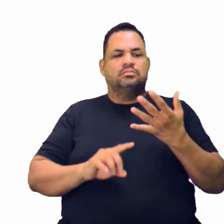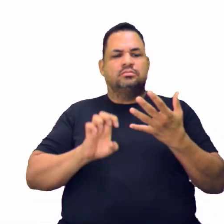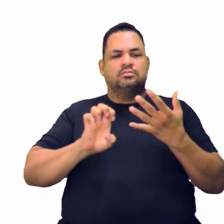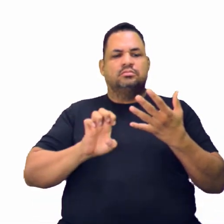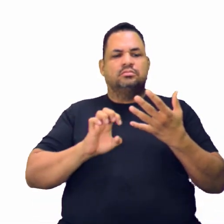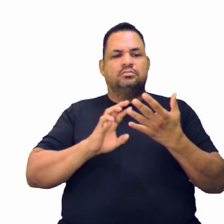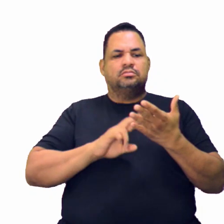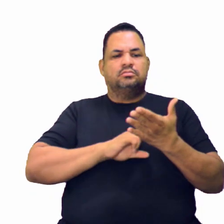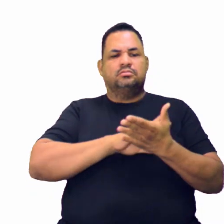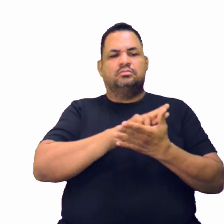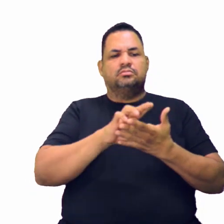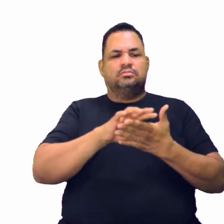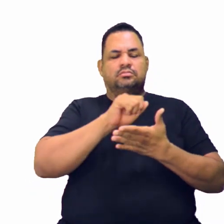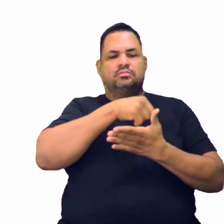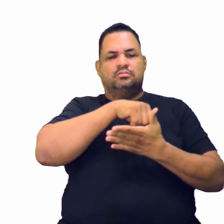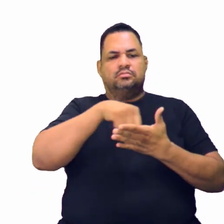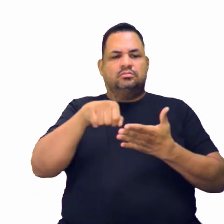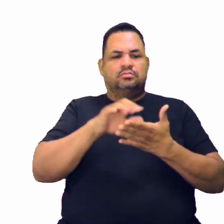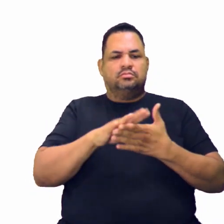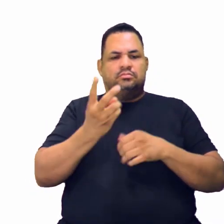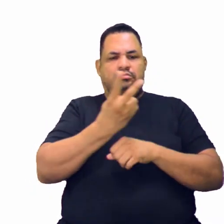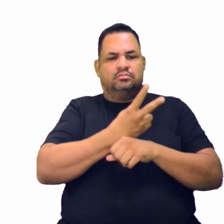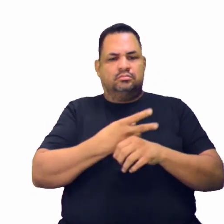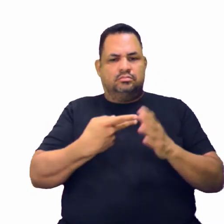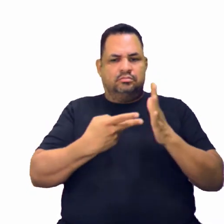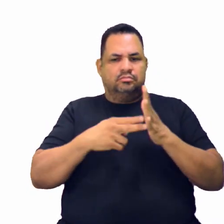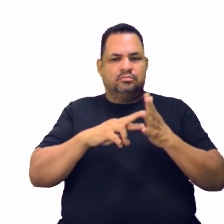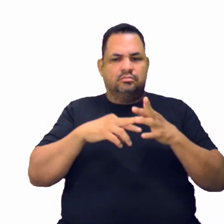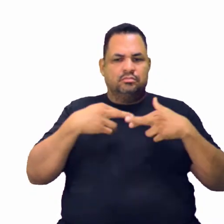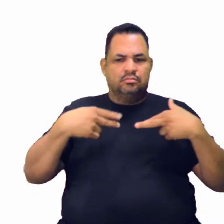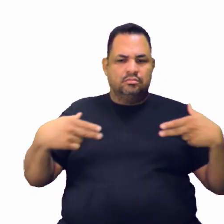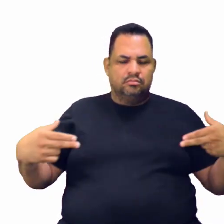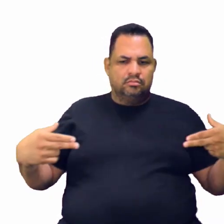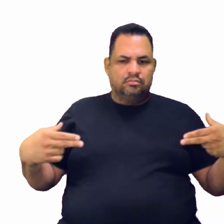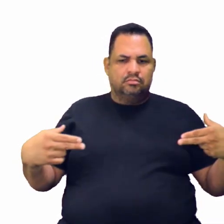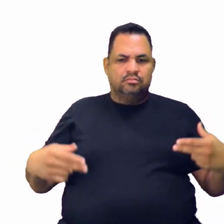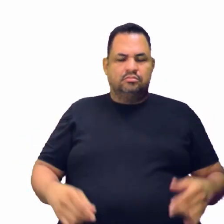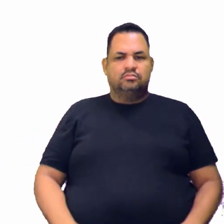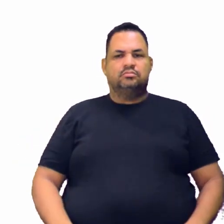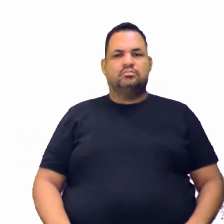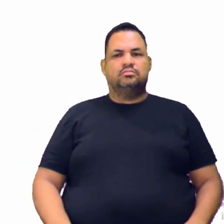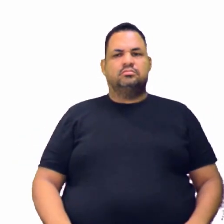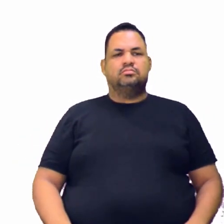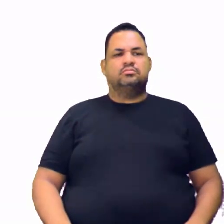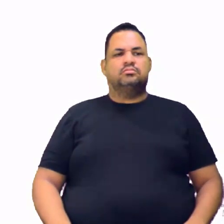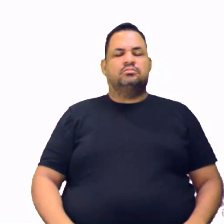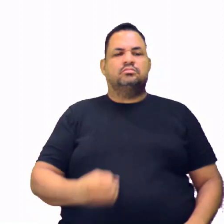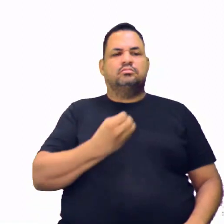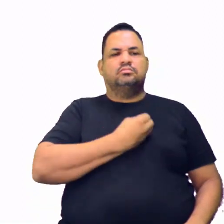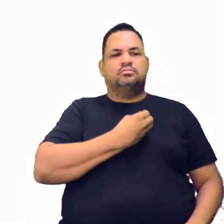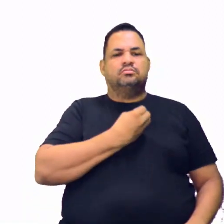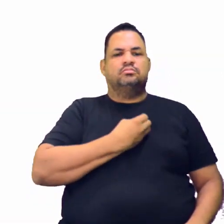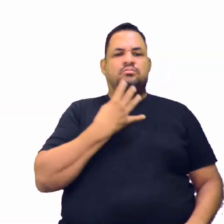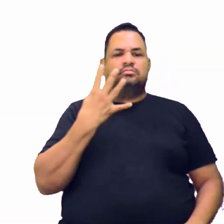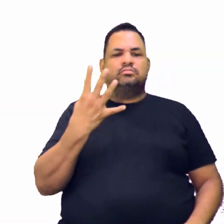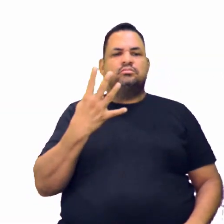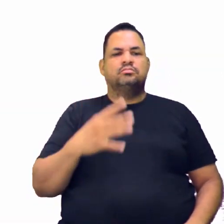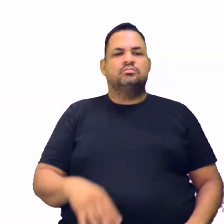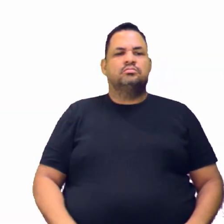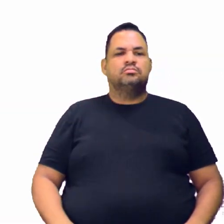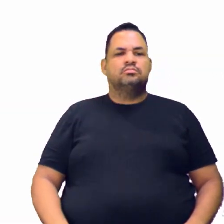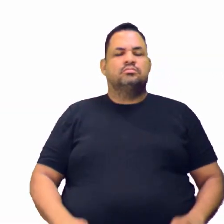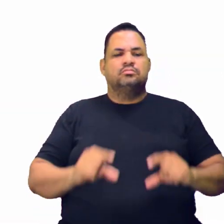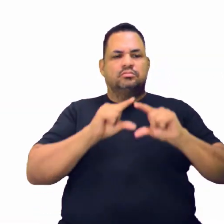muitos escritores buscam o sentido das coisas. Beleza? Questão 4.